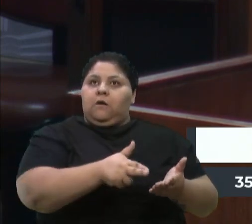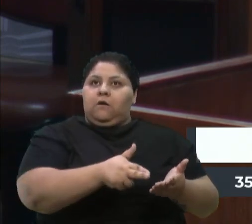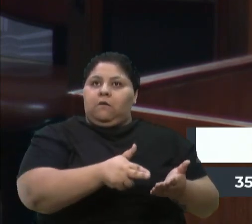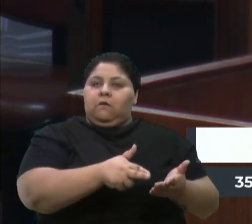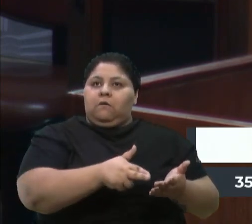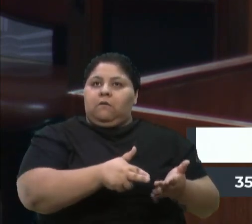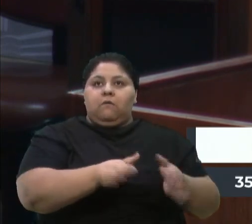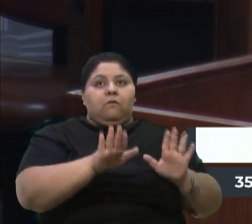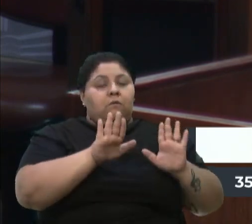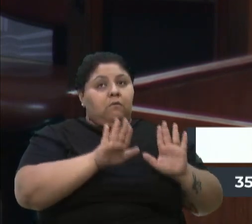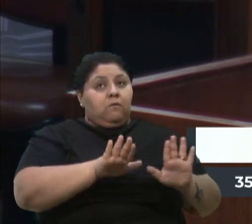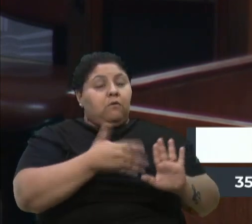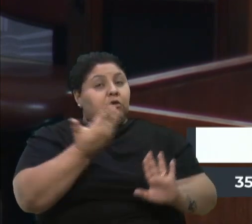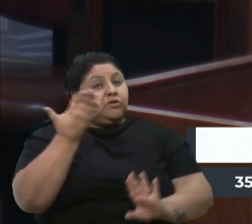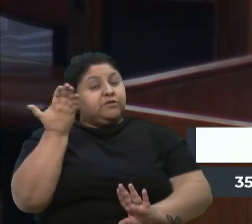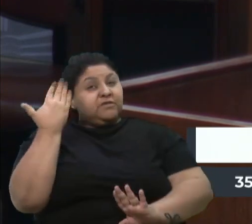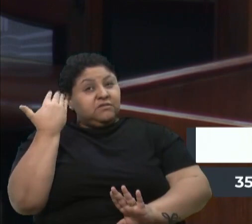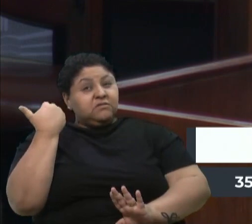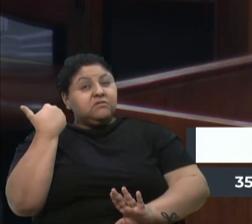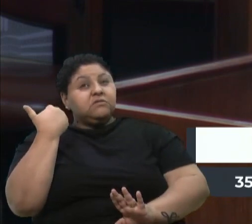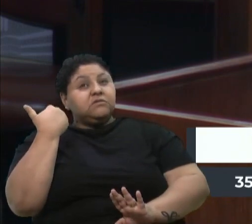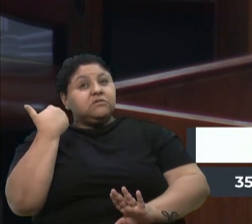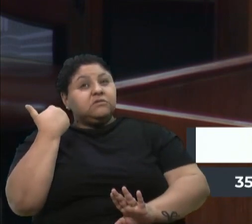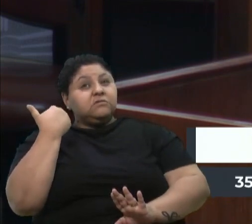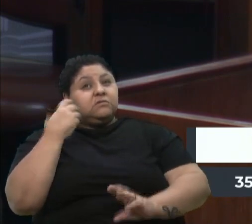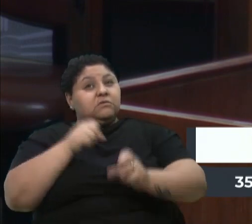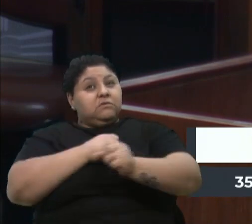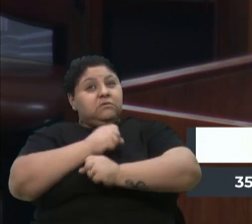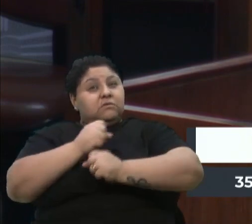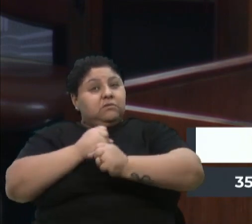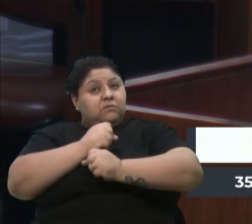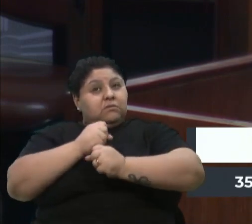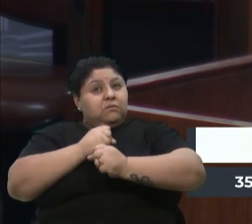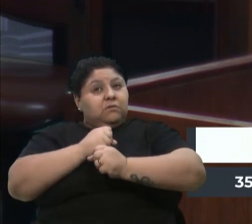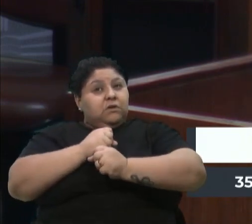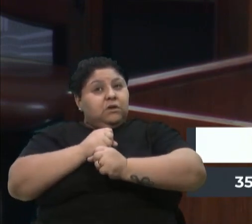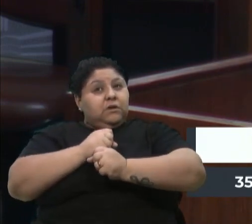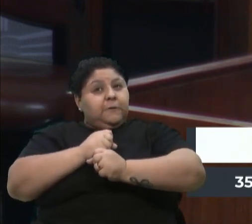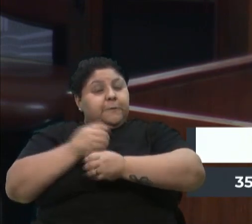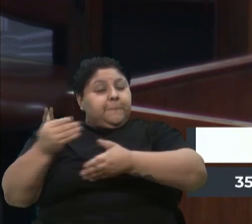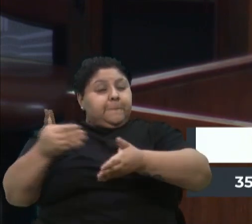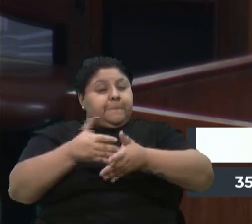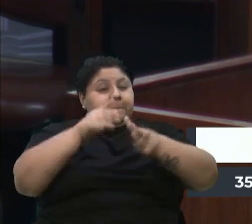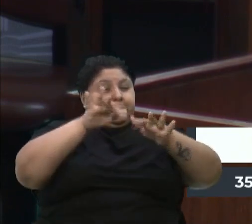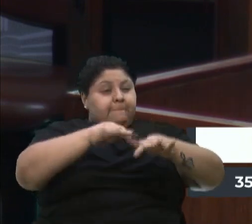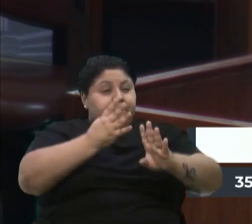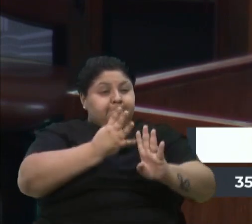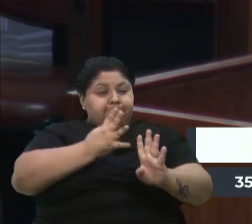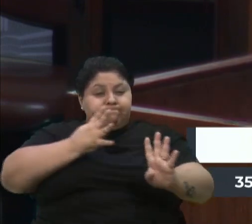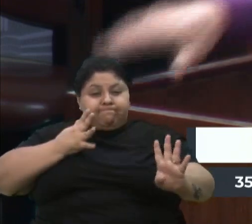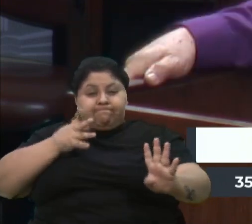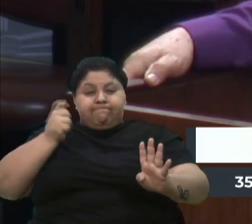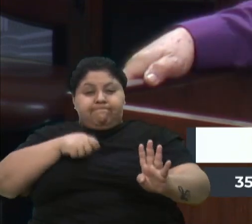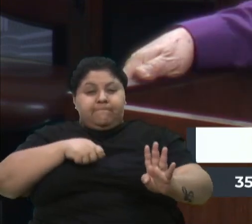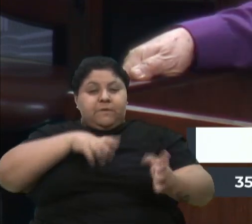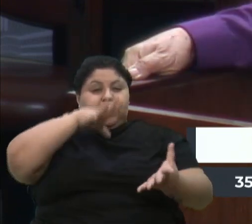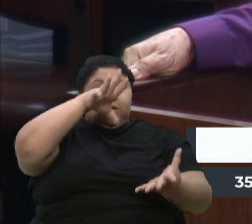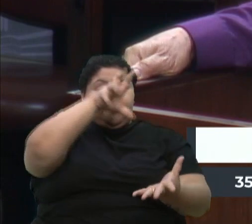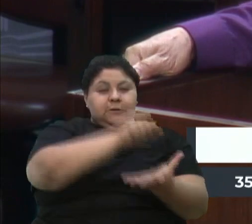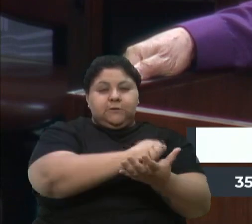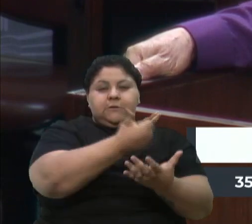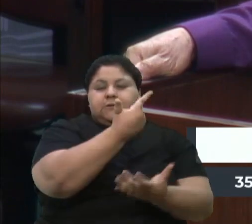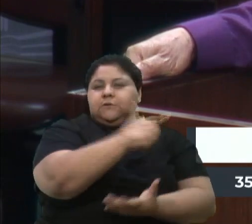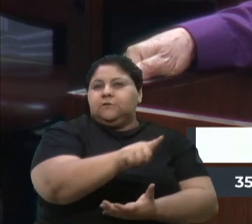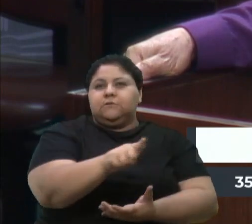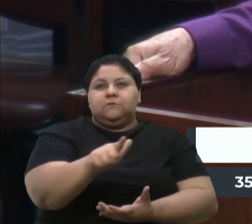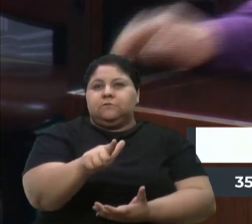Enquanto aqueles que já foram atendidos esse ano, o ano que vem, até não terminar a fila, e precisam se cadastrar de novo, não vai ser atendido o vereador